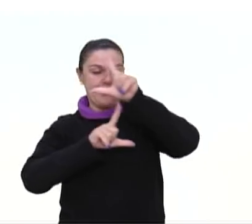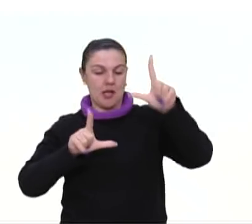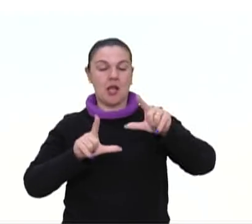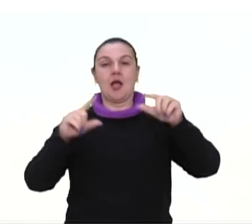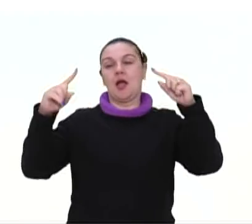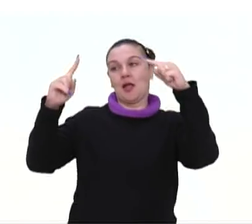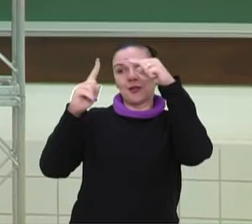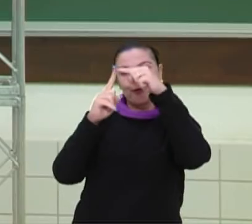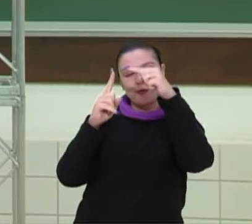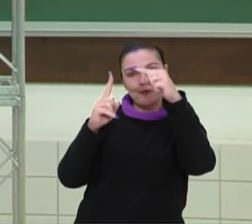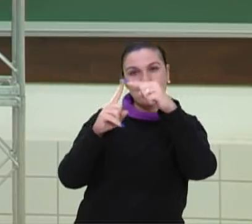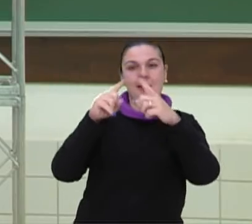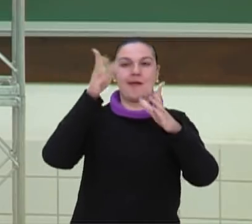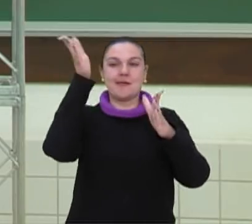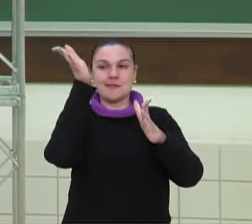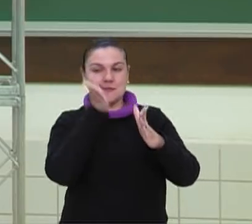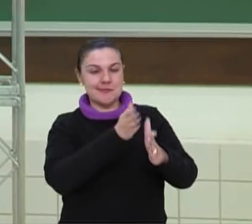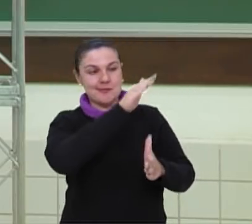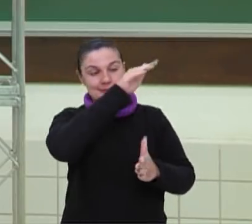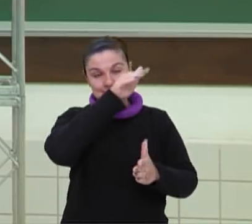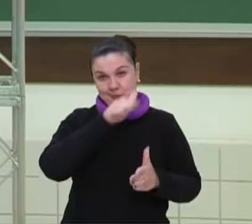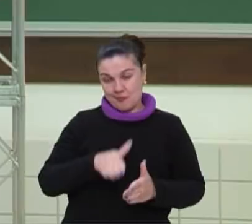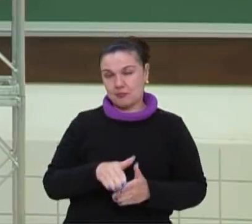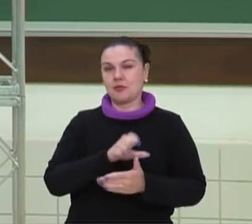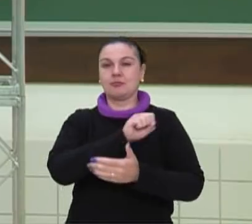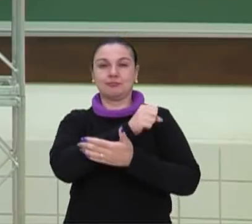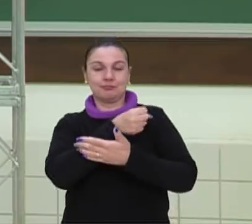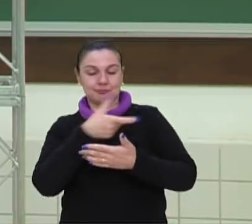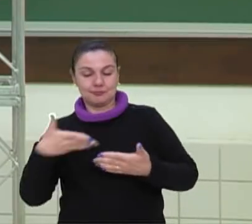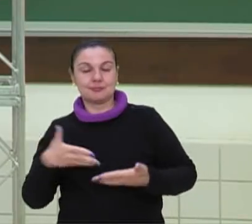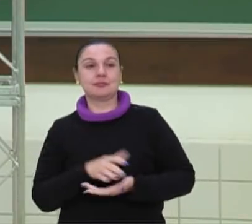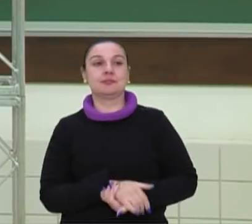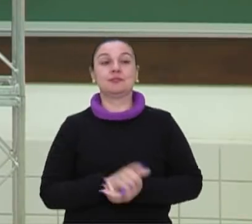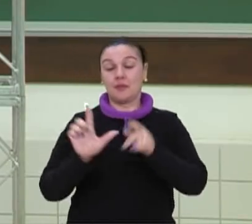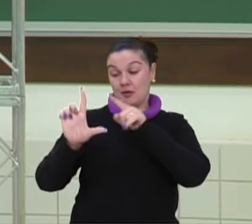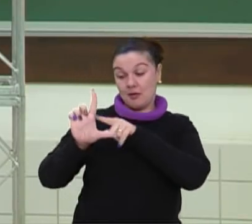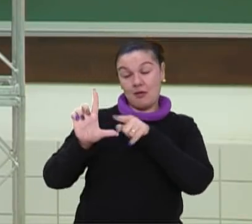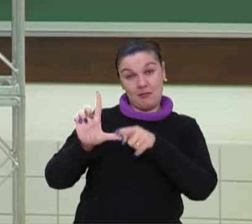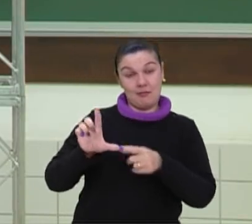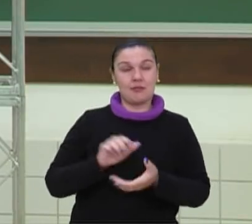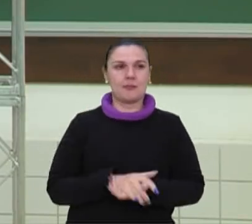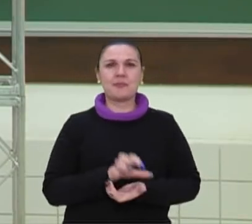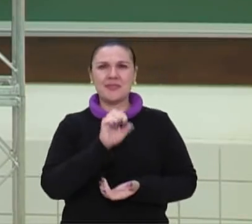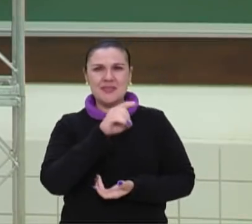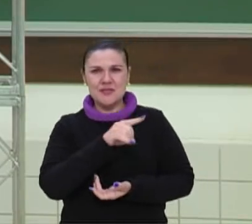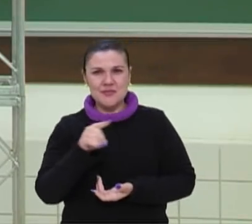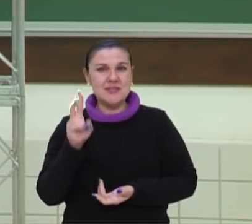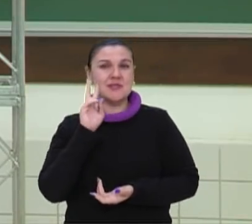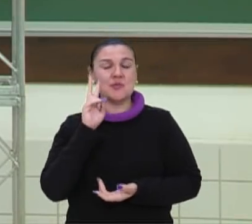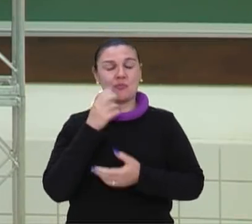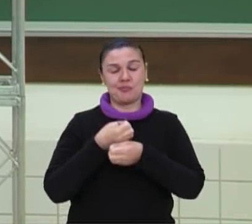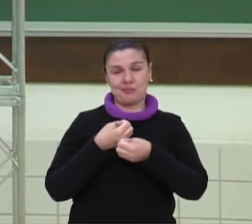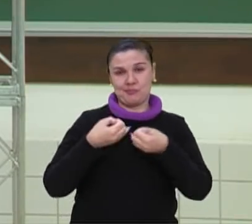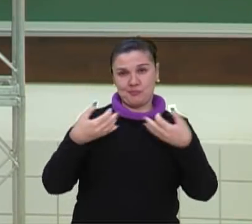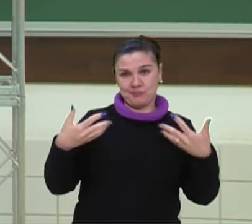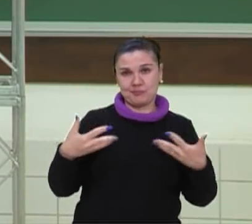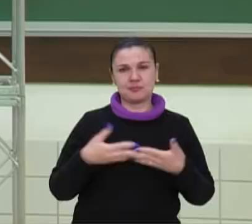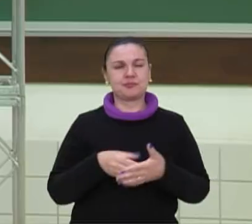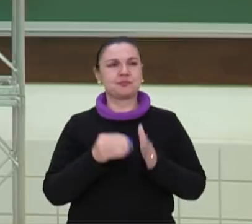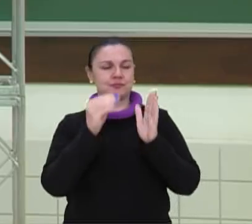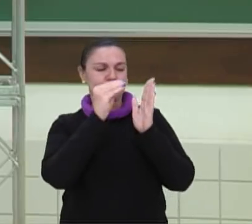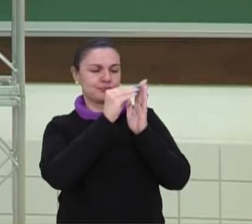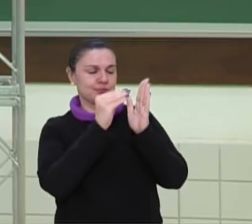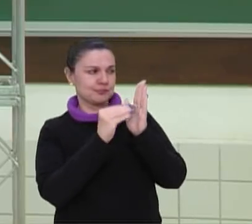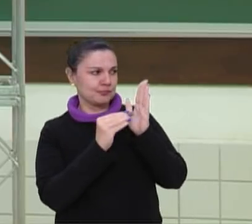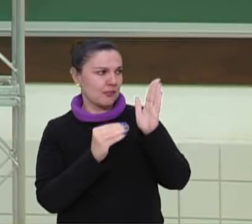ângulos, as diagonais, né? São vários elementos. Se você não lembra de um deles, né, a